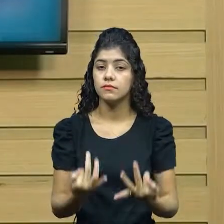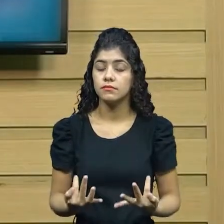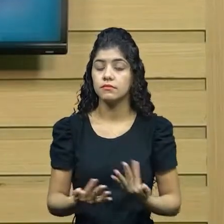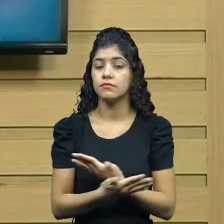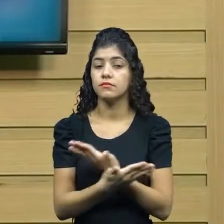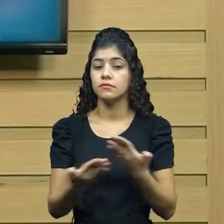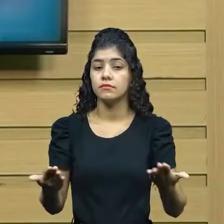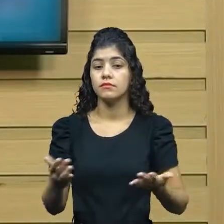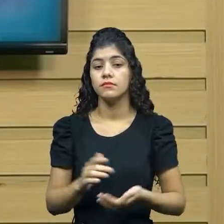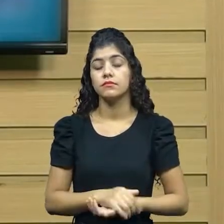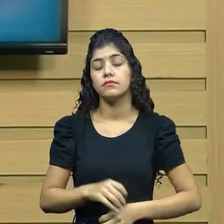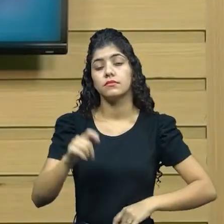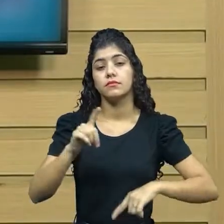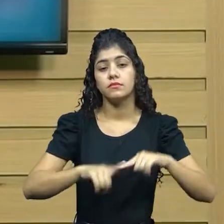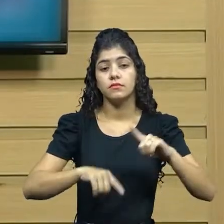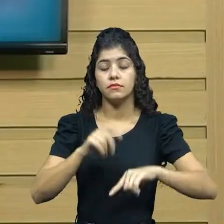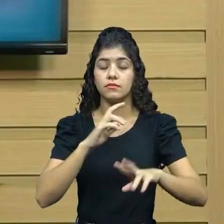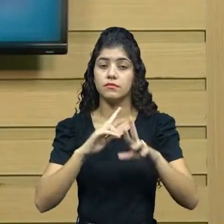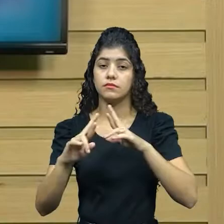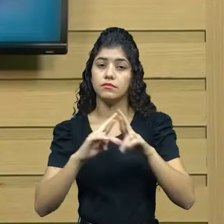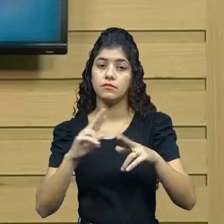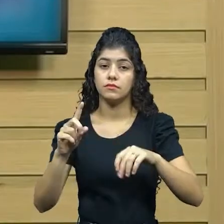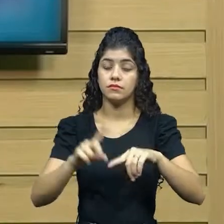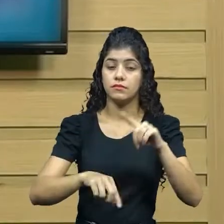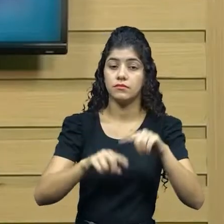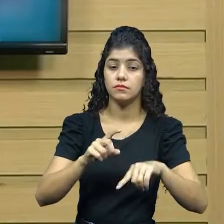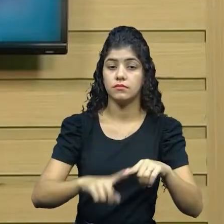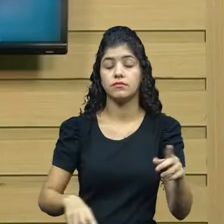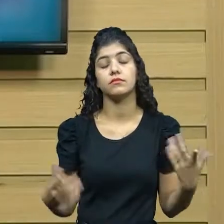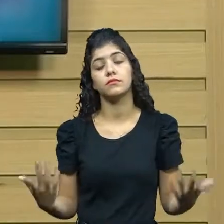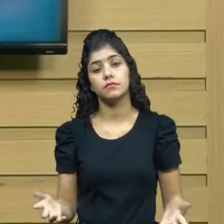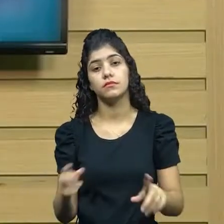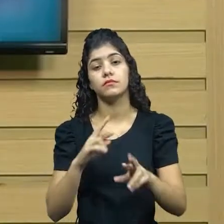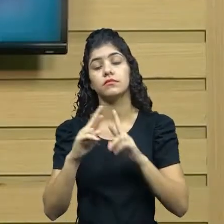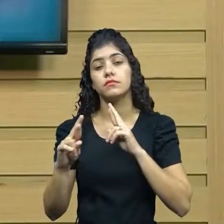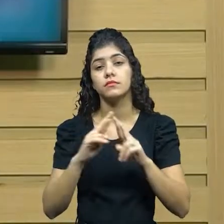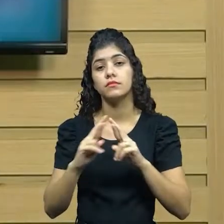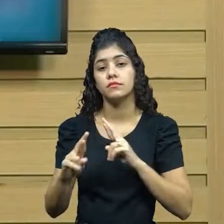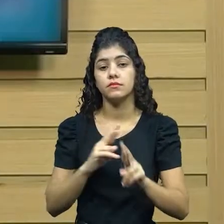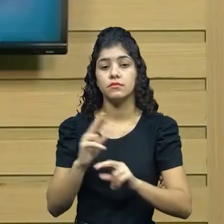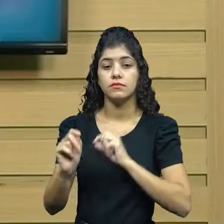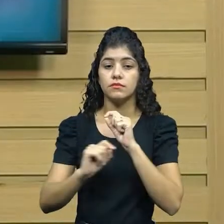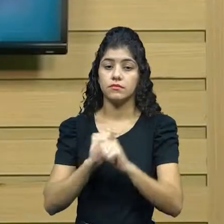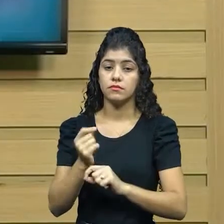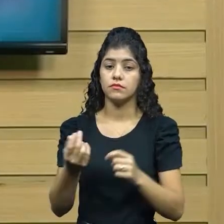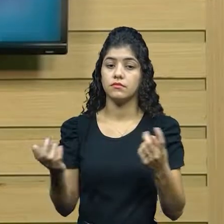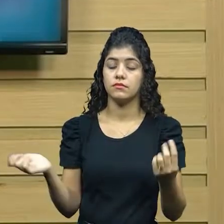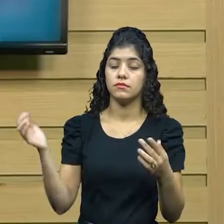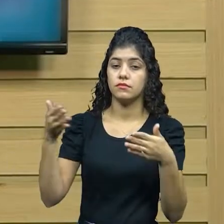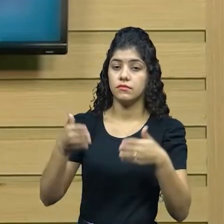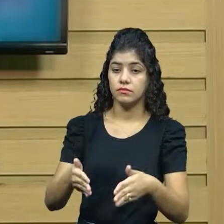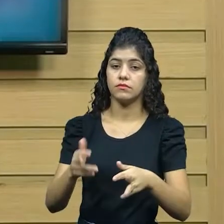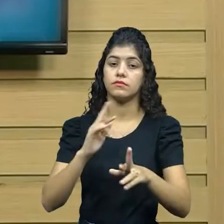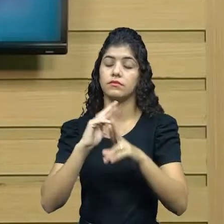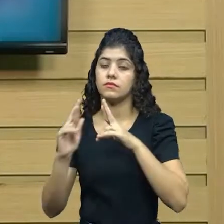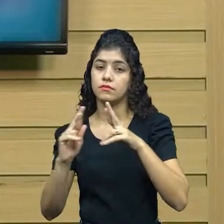produto é o marketing relacionado ao produto, o marketing de relacionamento é o marketing em que